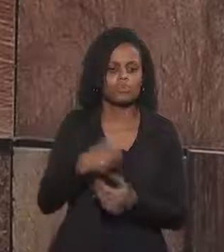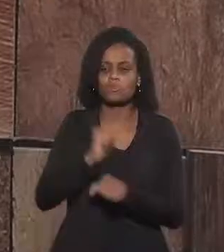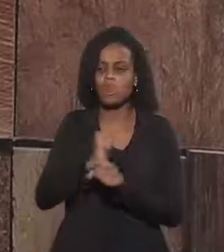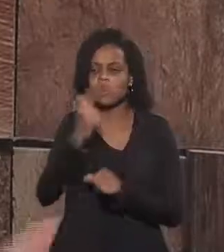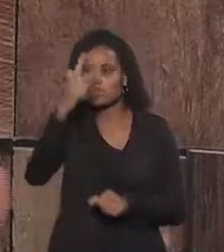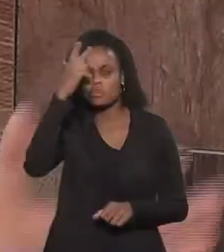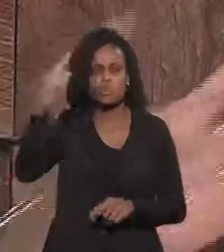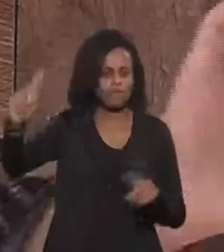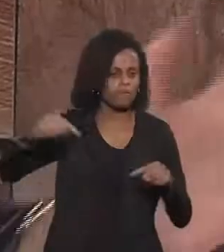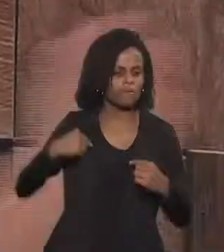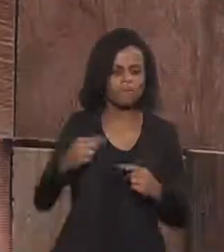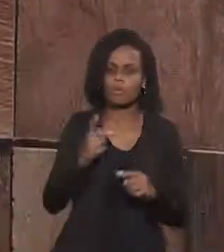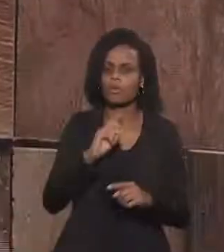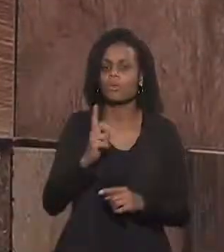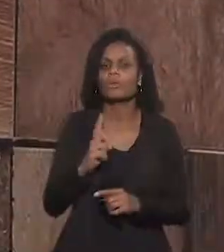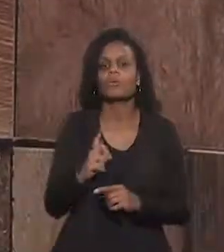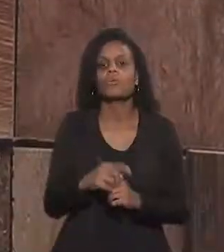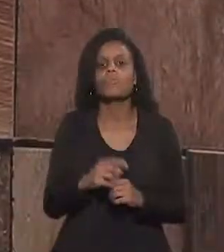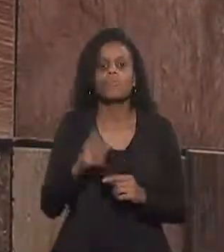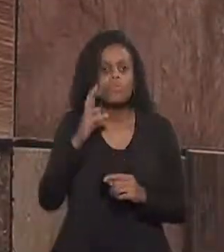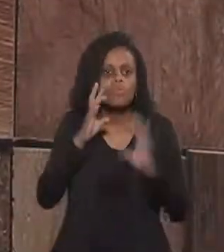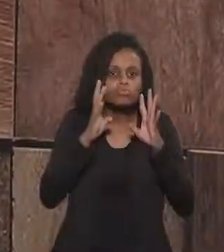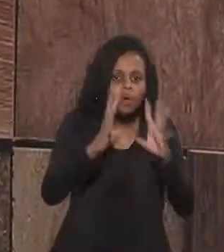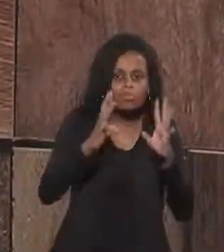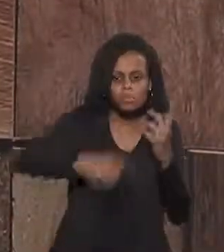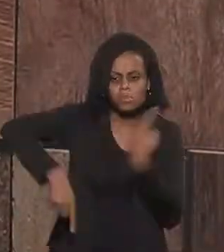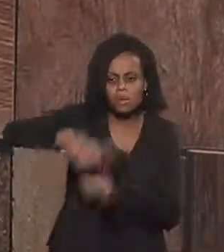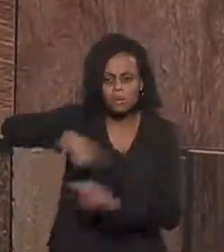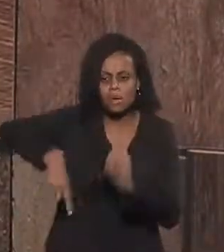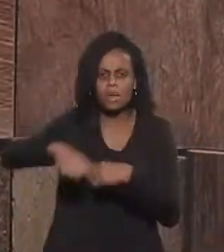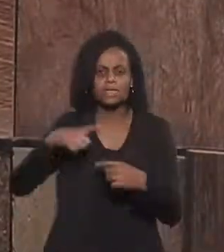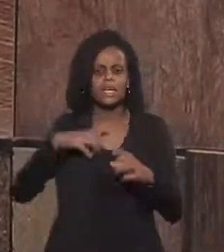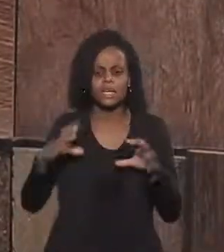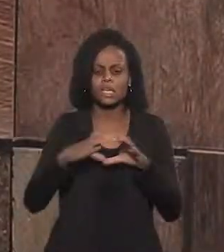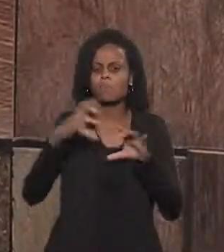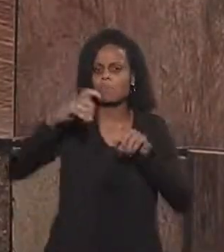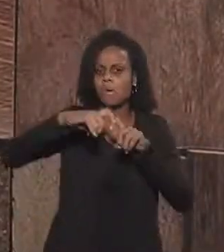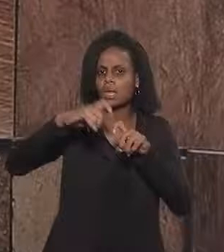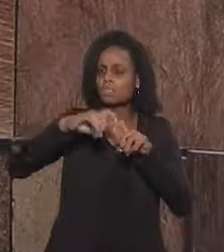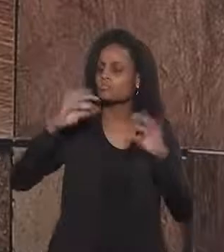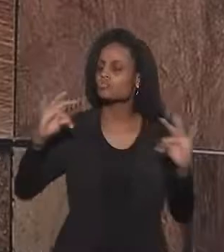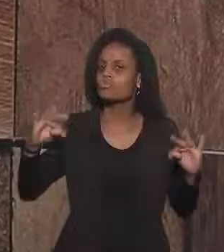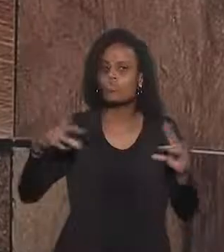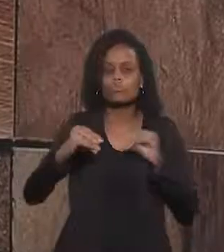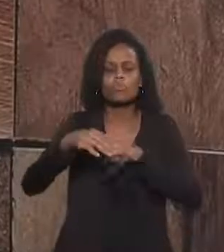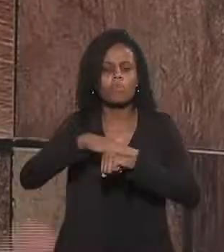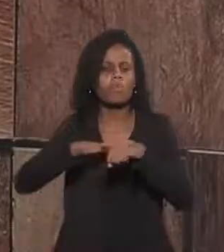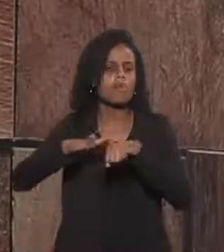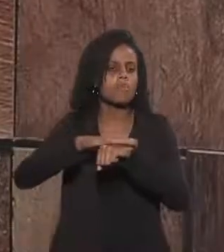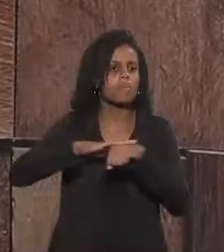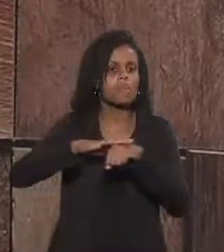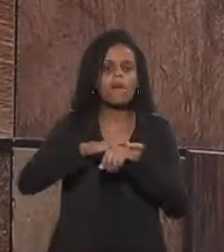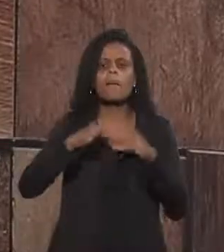Não espero que ninguém me puna, todo mundo se pune e um ouve o outro, mesmo a equipe médica, todo